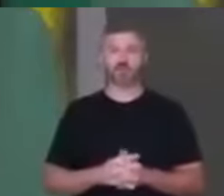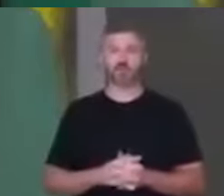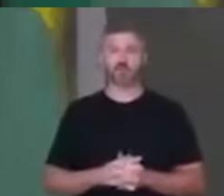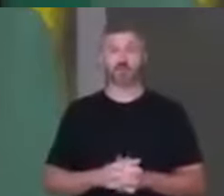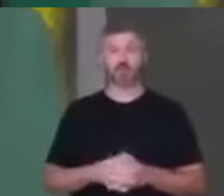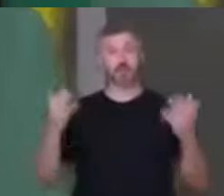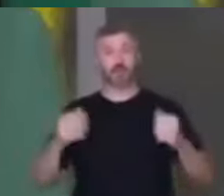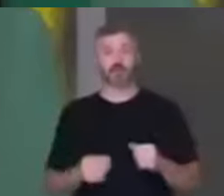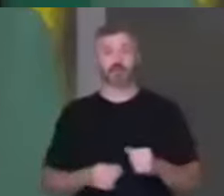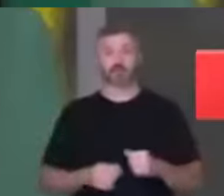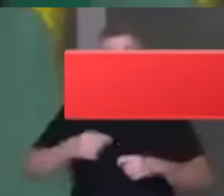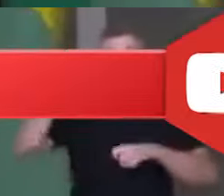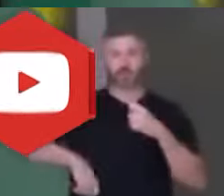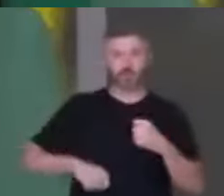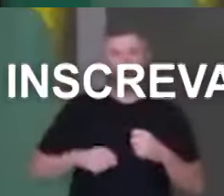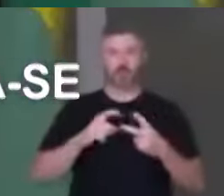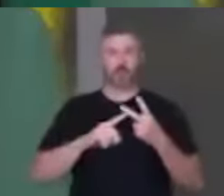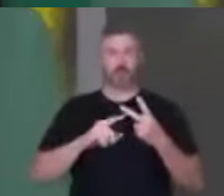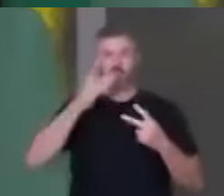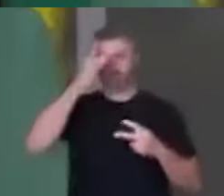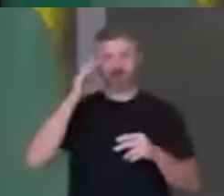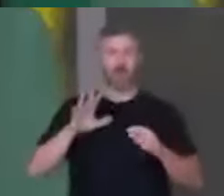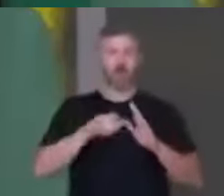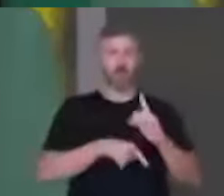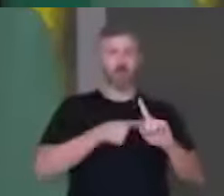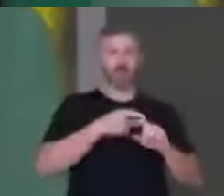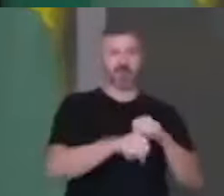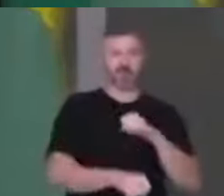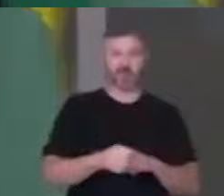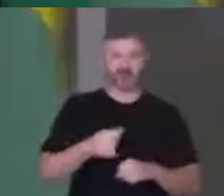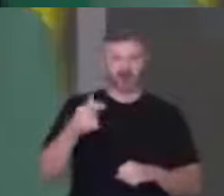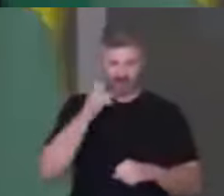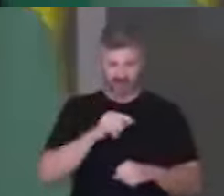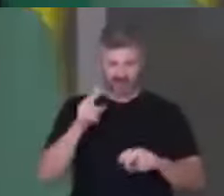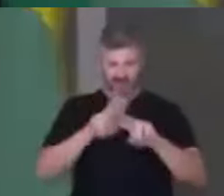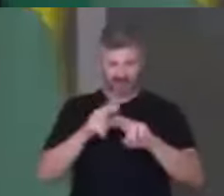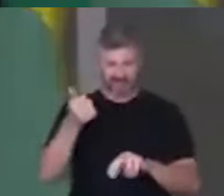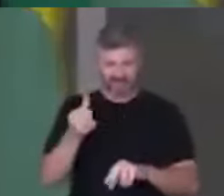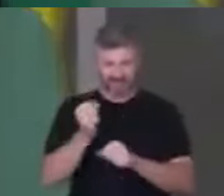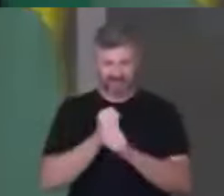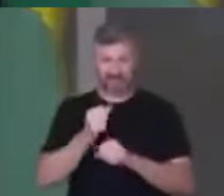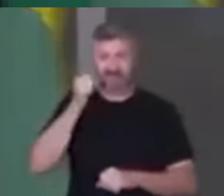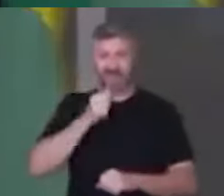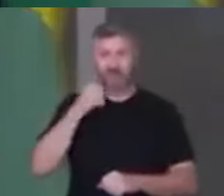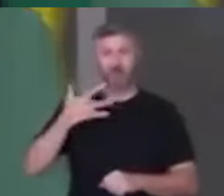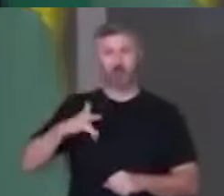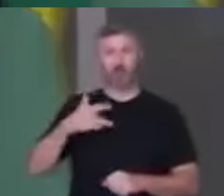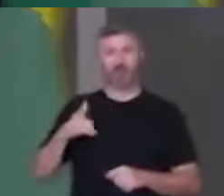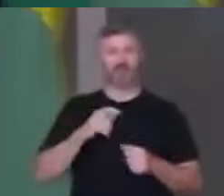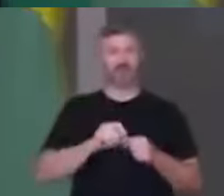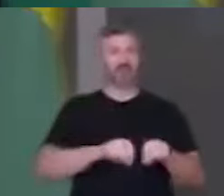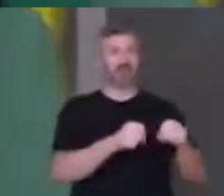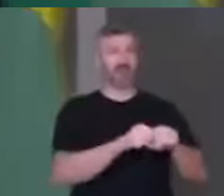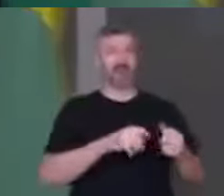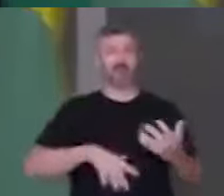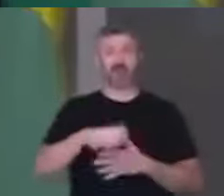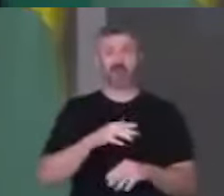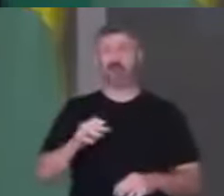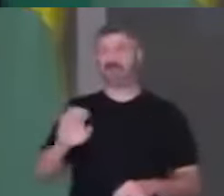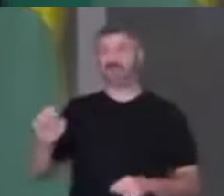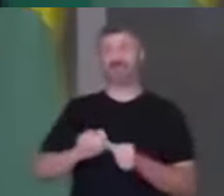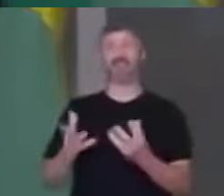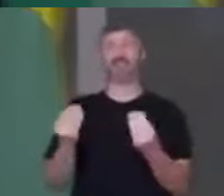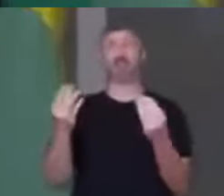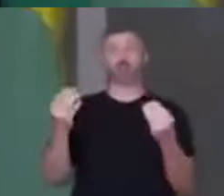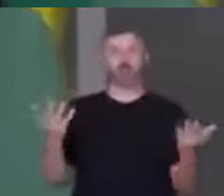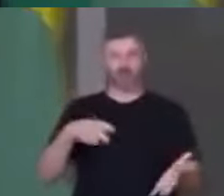Ou seja, estuprador, gente que comete latrocínio nesse país não pega 16 anos de cadeia, mas uma coitada que veio aqui e fez baderna, coisa que a esquerda cansou de fazer,